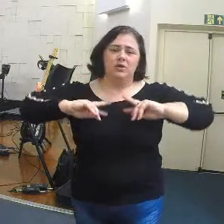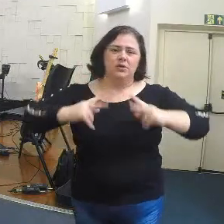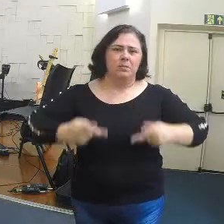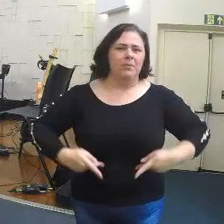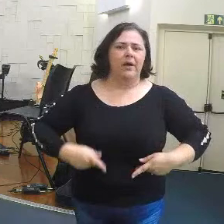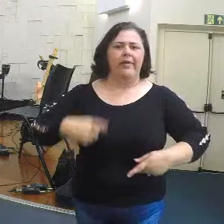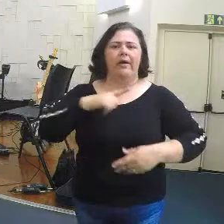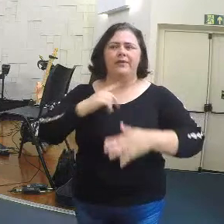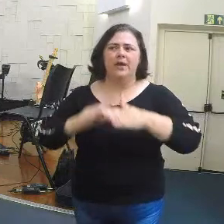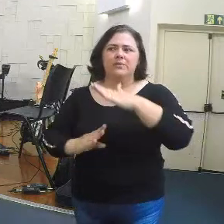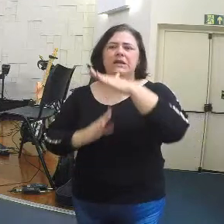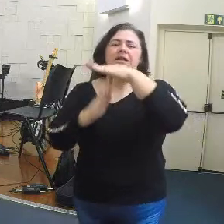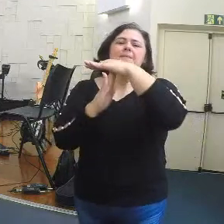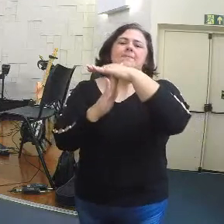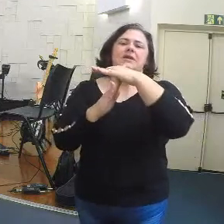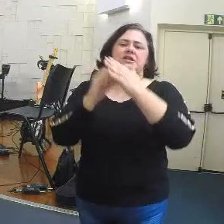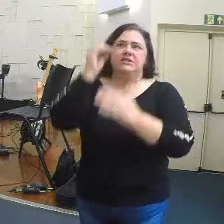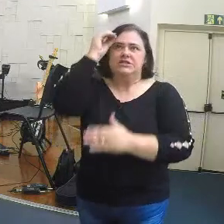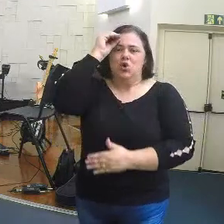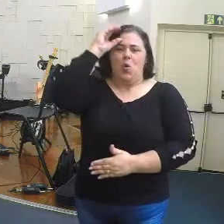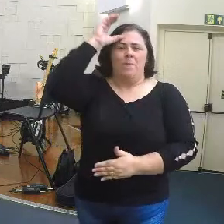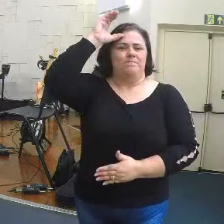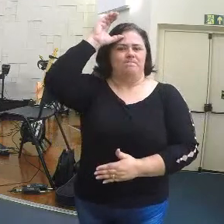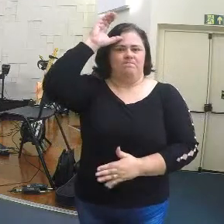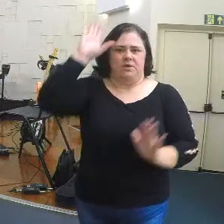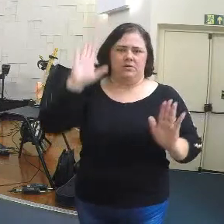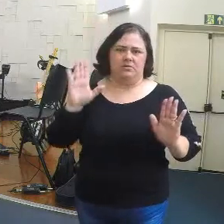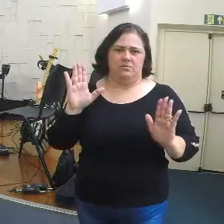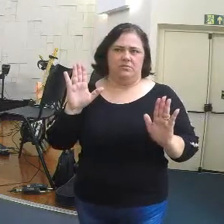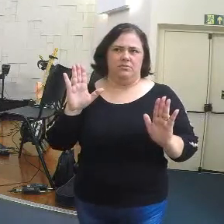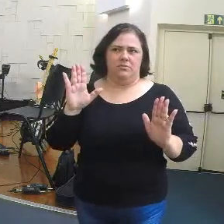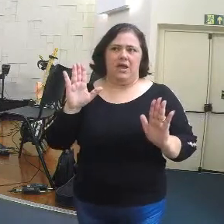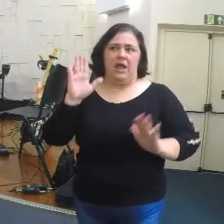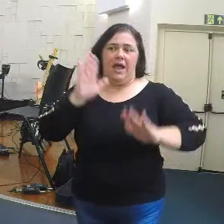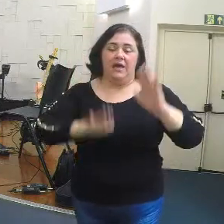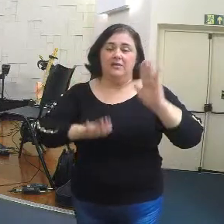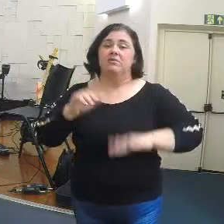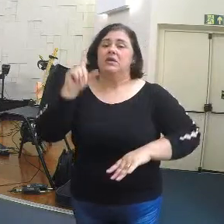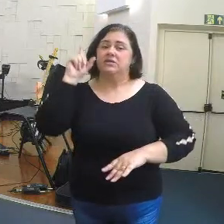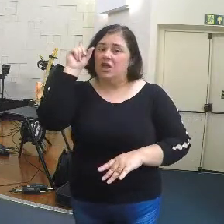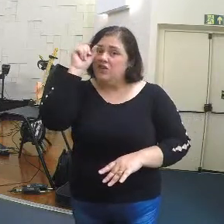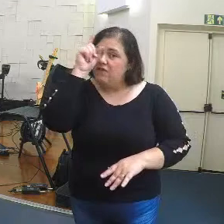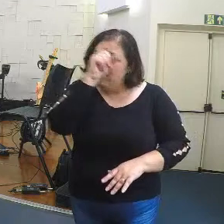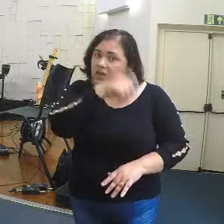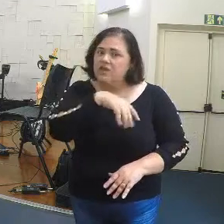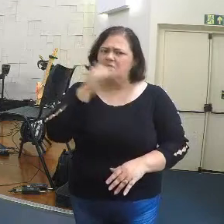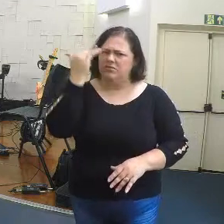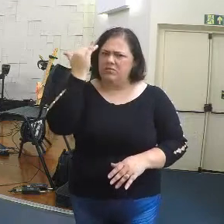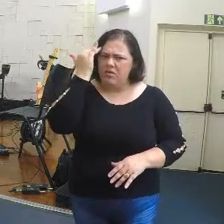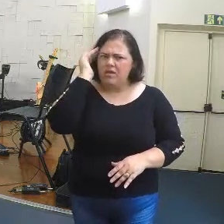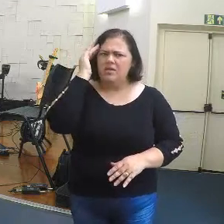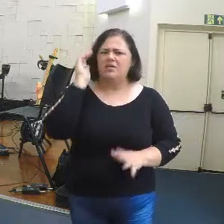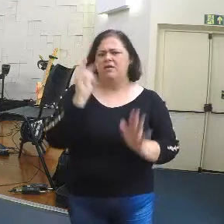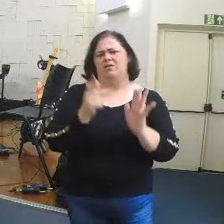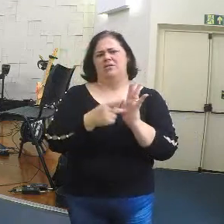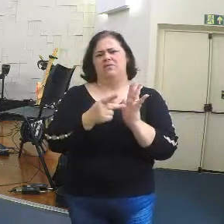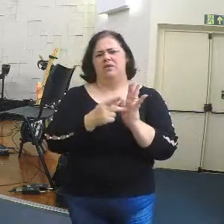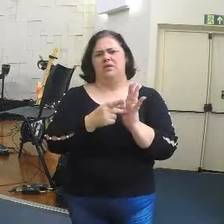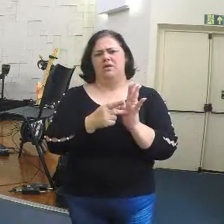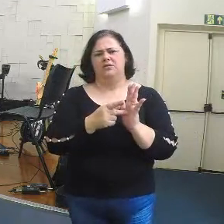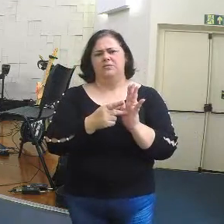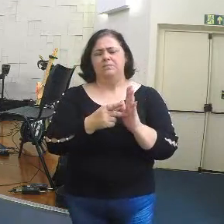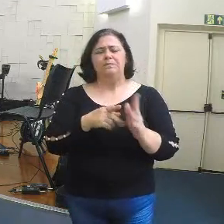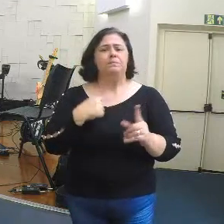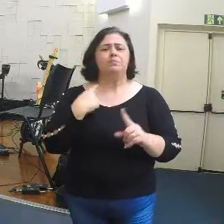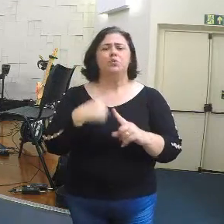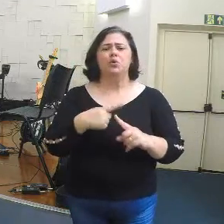infinito, um conhecimento que vai além. Mas aqui, meus irmãos, nós estamos diante da revelação do ser de Deus. A